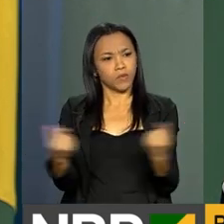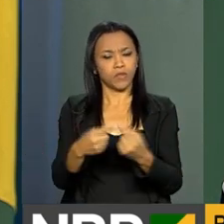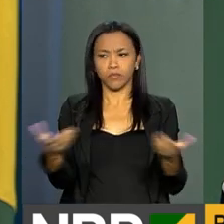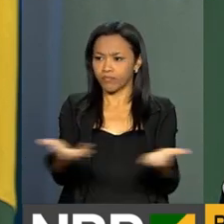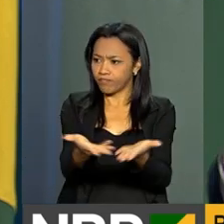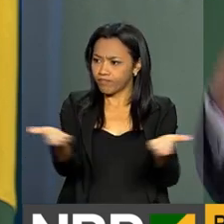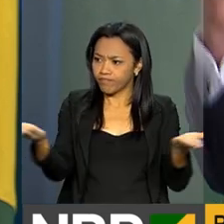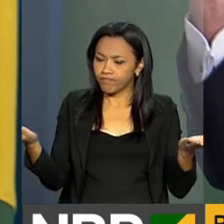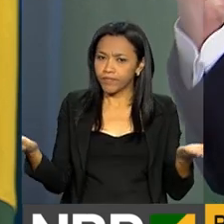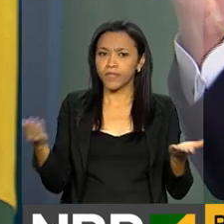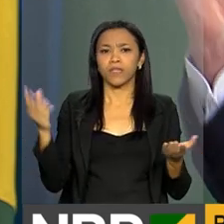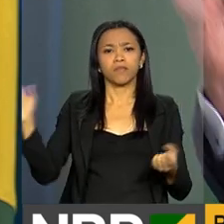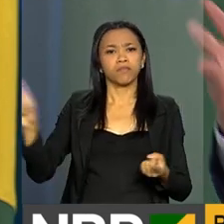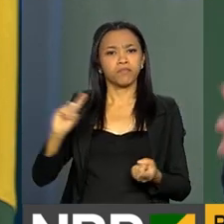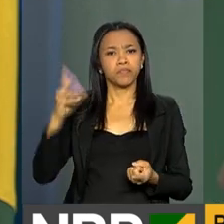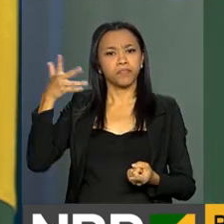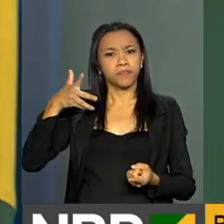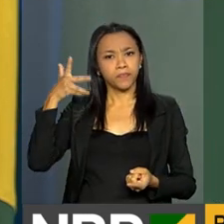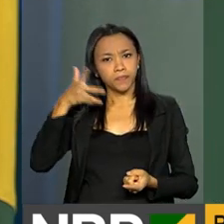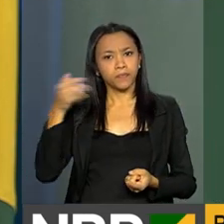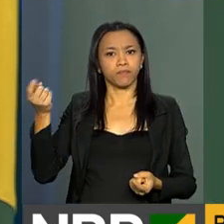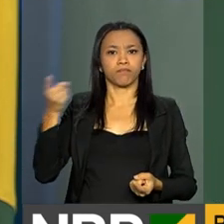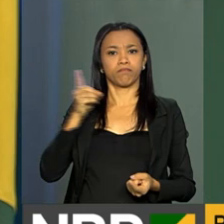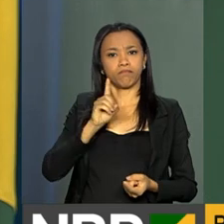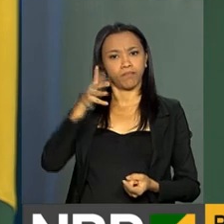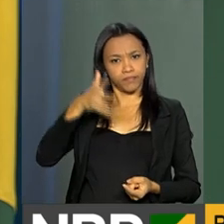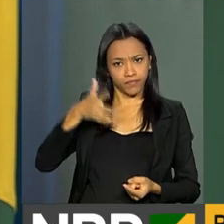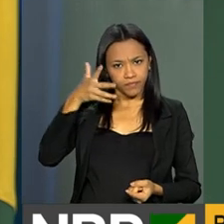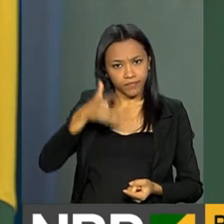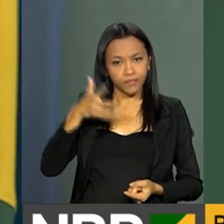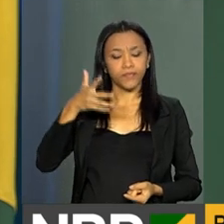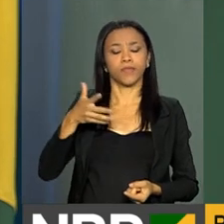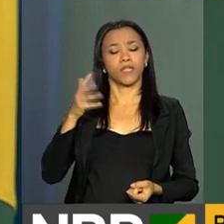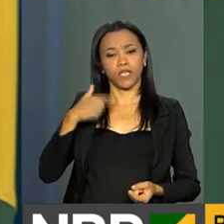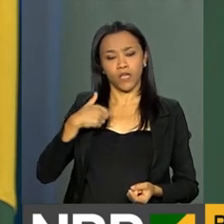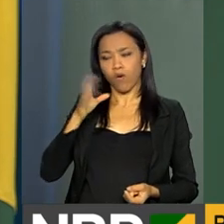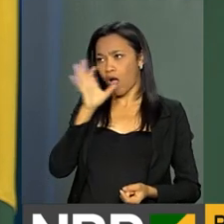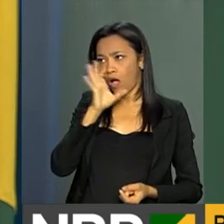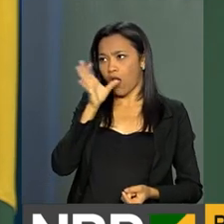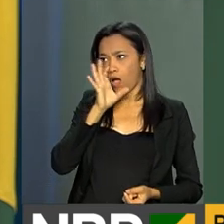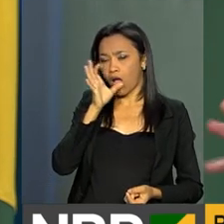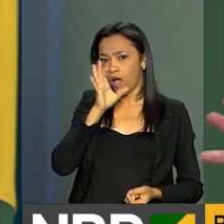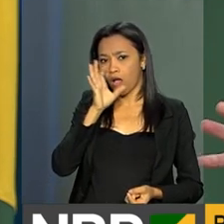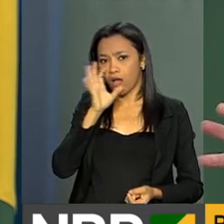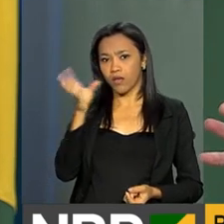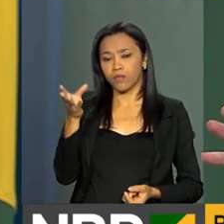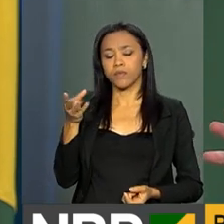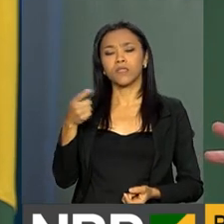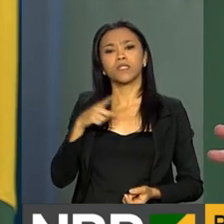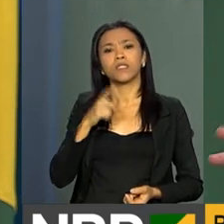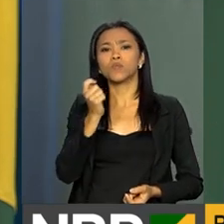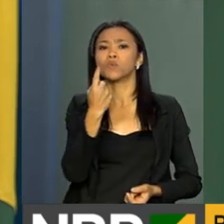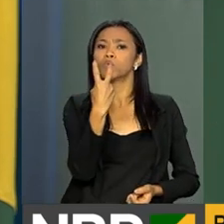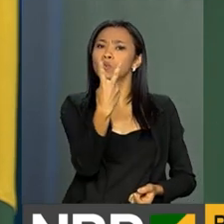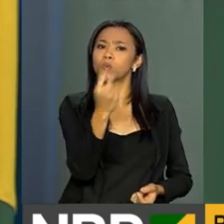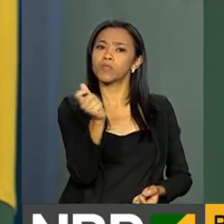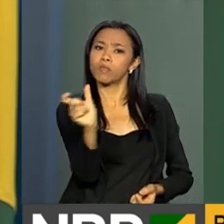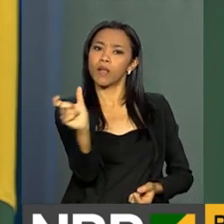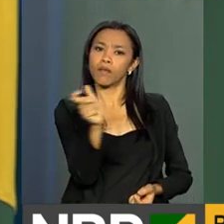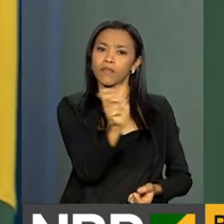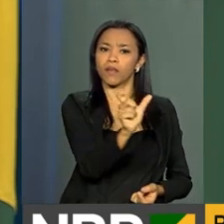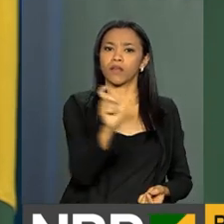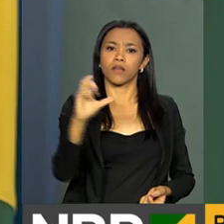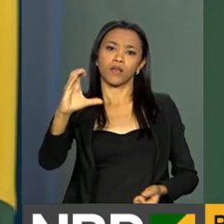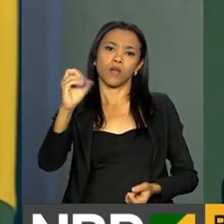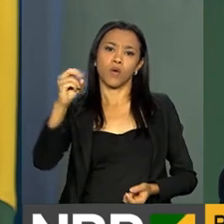Sávio, pelas palavras de todos que eu ouvi antes de chegar aqui, ela traz duas palavras. Acho que traz